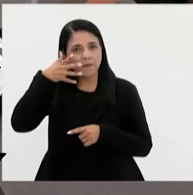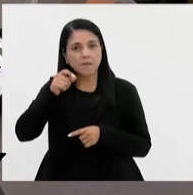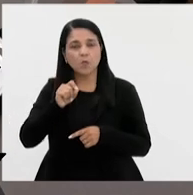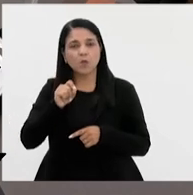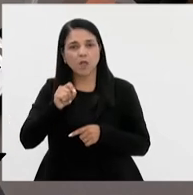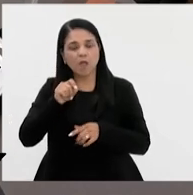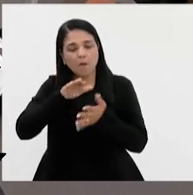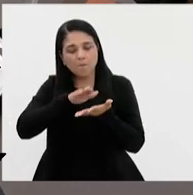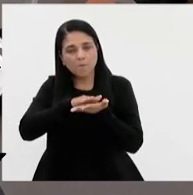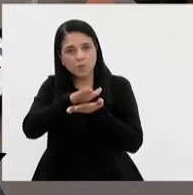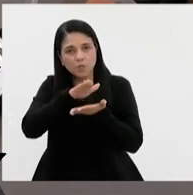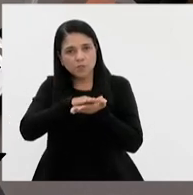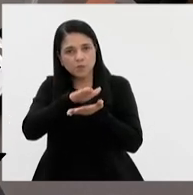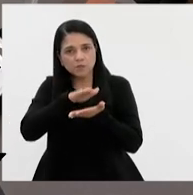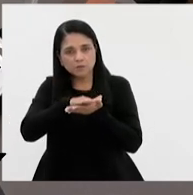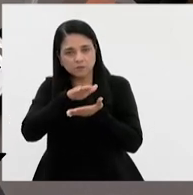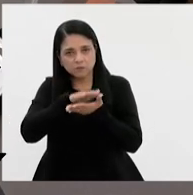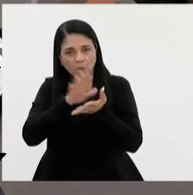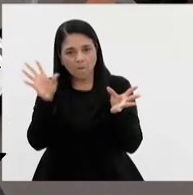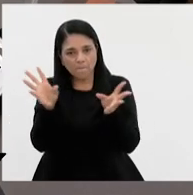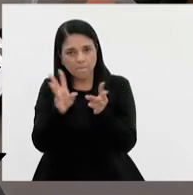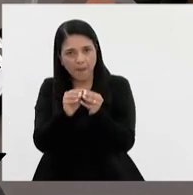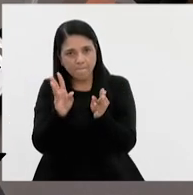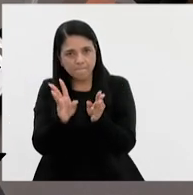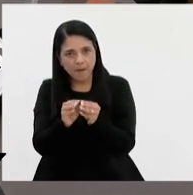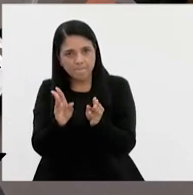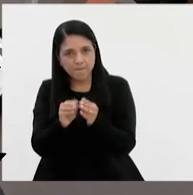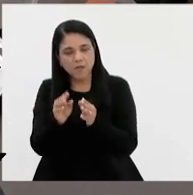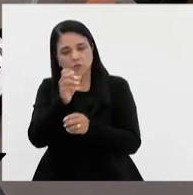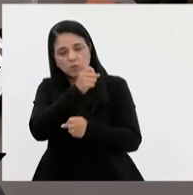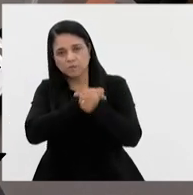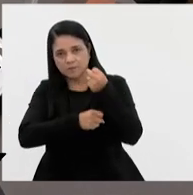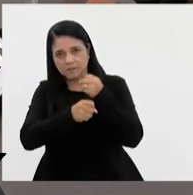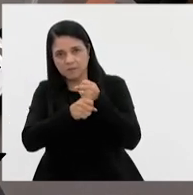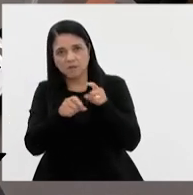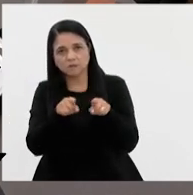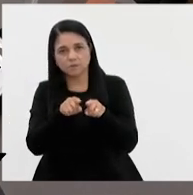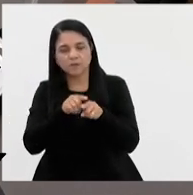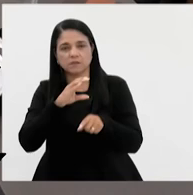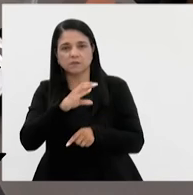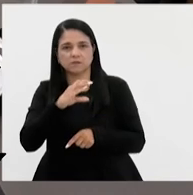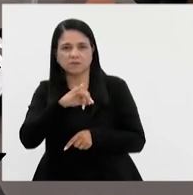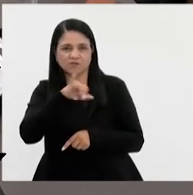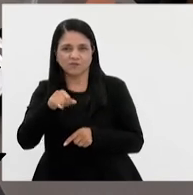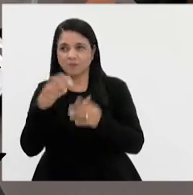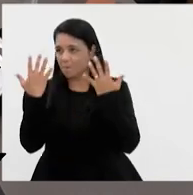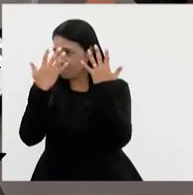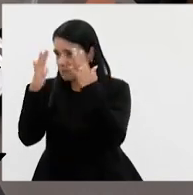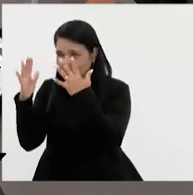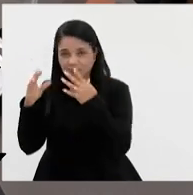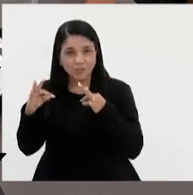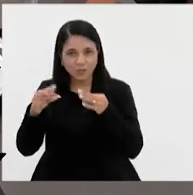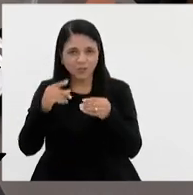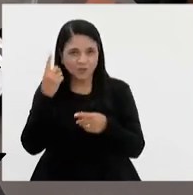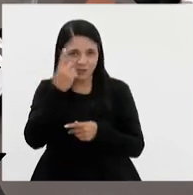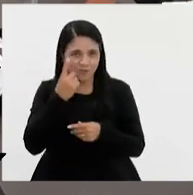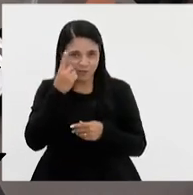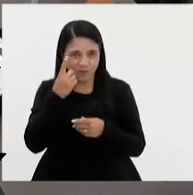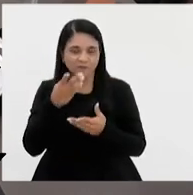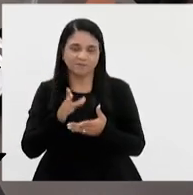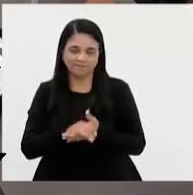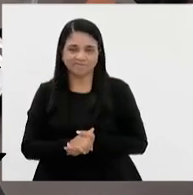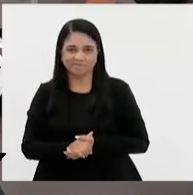a publicação nossa, compilando as súmulas do ano passado, algo inédito na CCJ, parabenizar a todos os deputados por esse